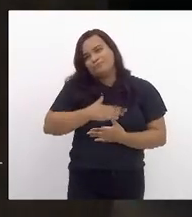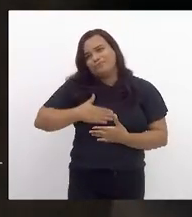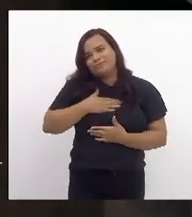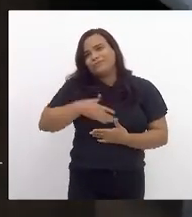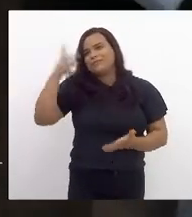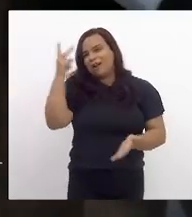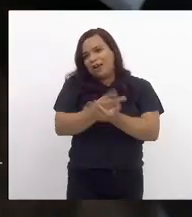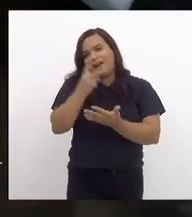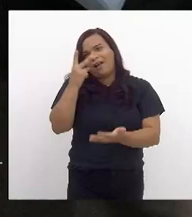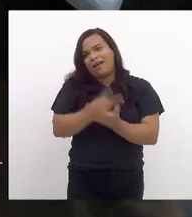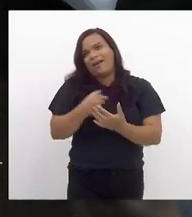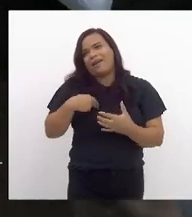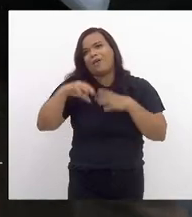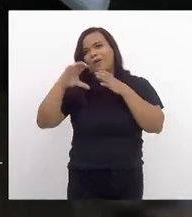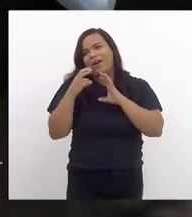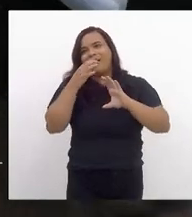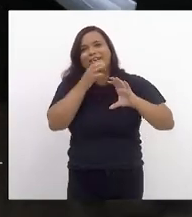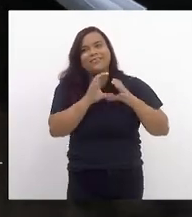várias vezes,